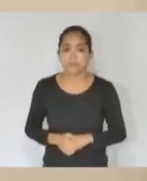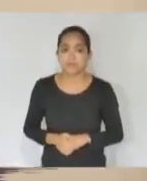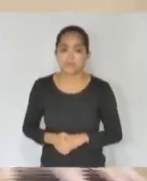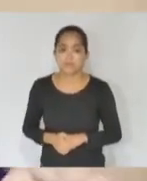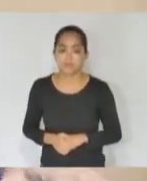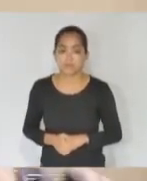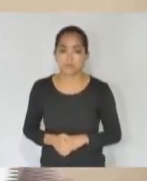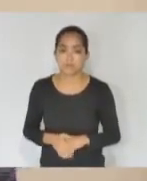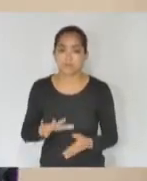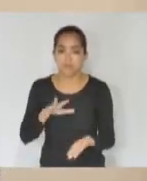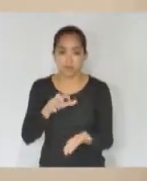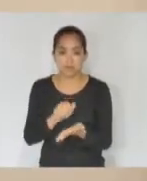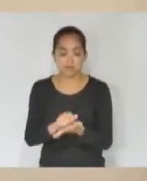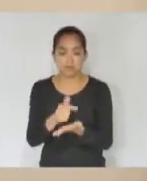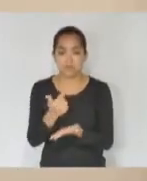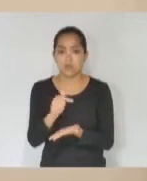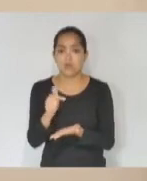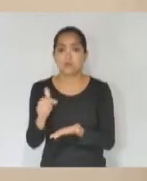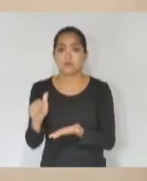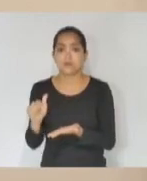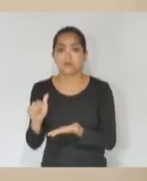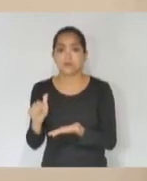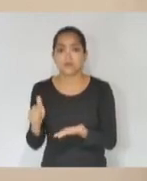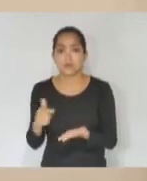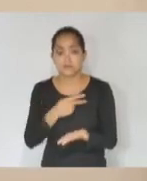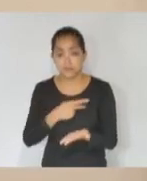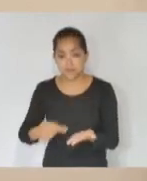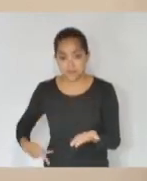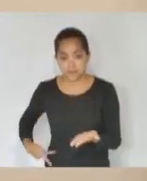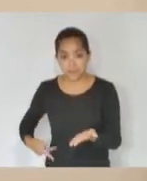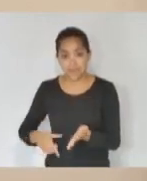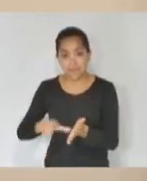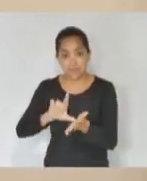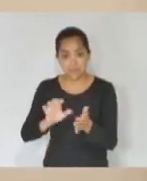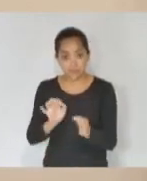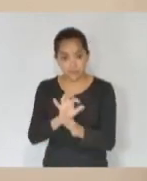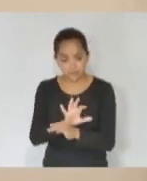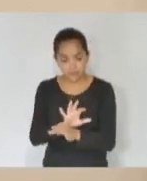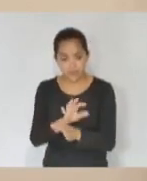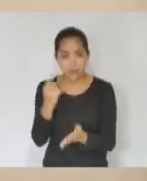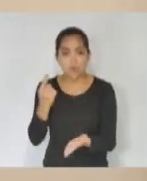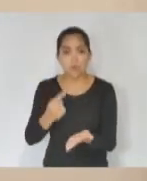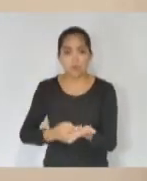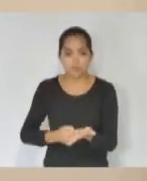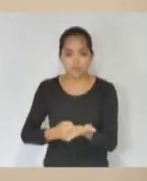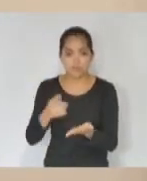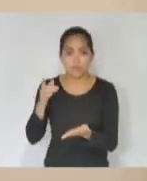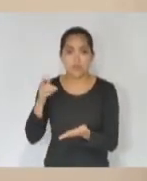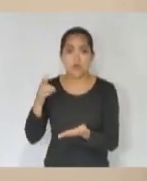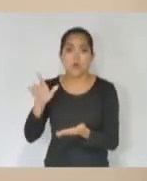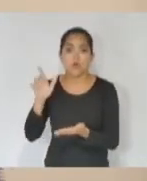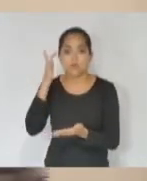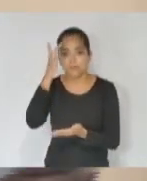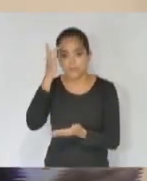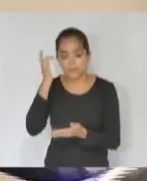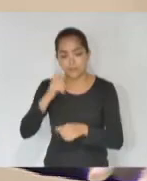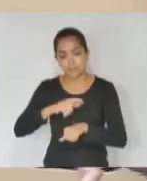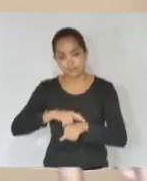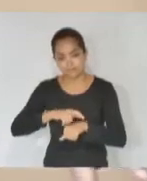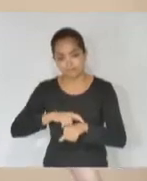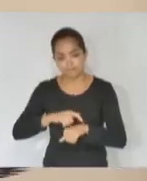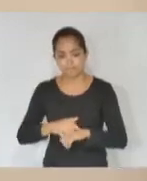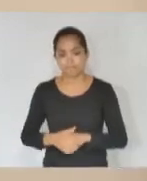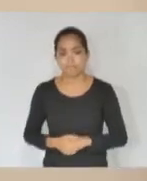Não havendo mais oradores inscritos, esta presidência, antes de encerrar, convoca outra sessão ordinária para amanhã no horário